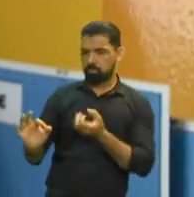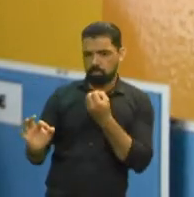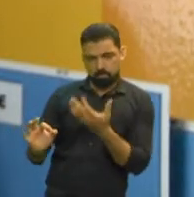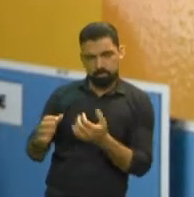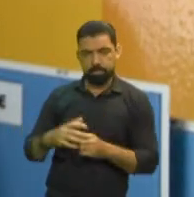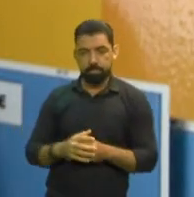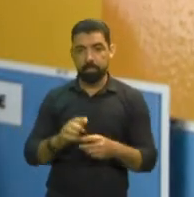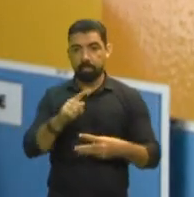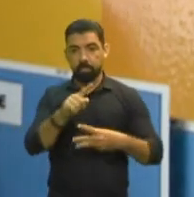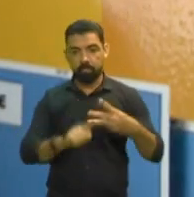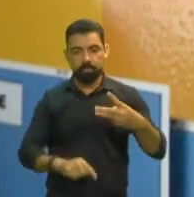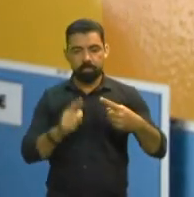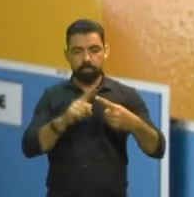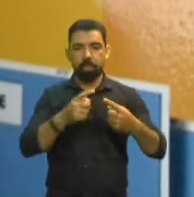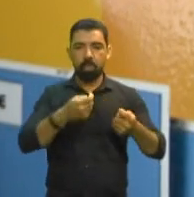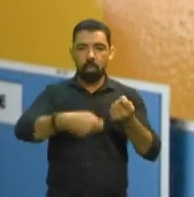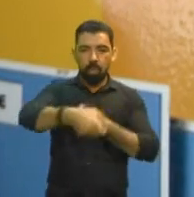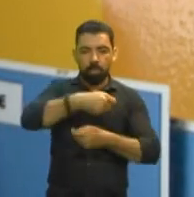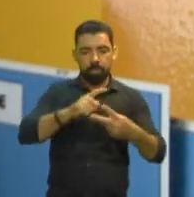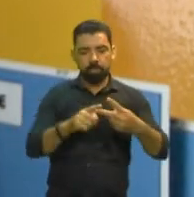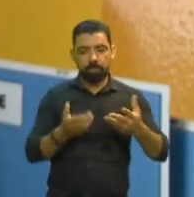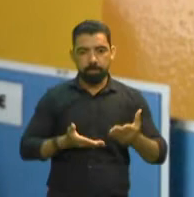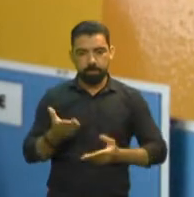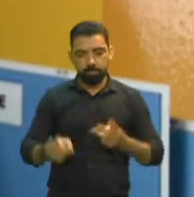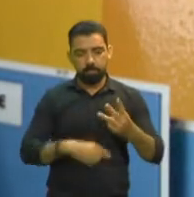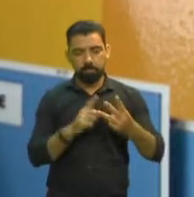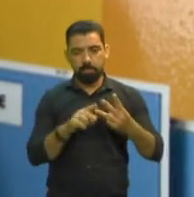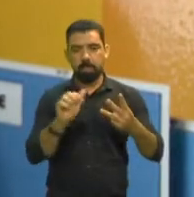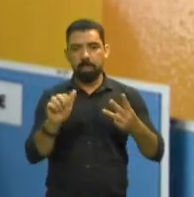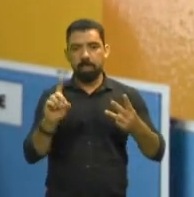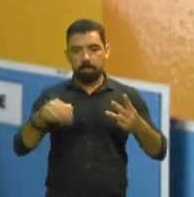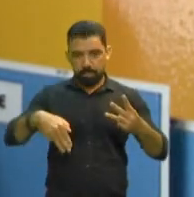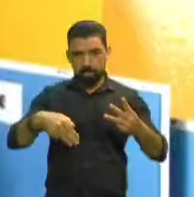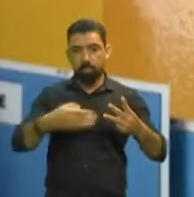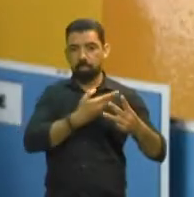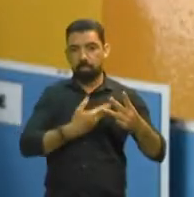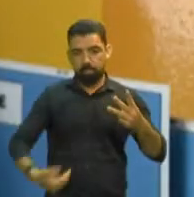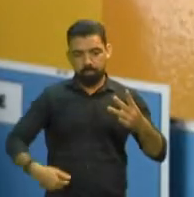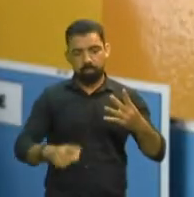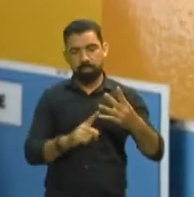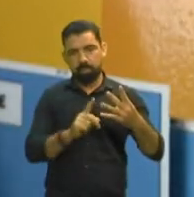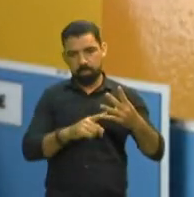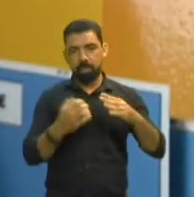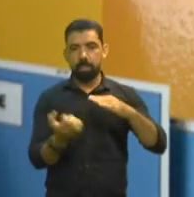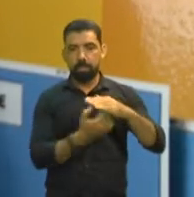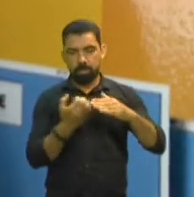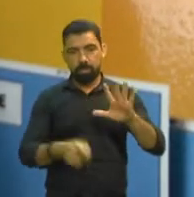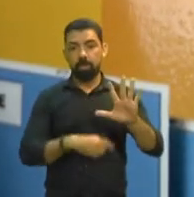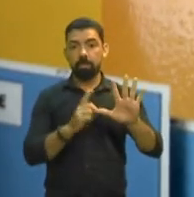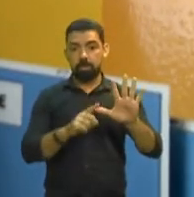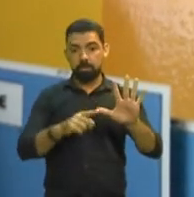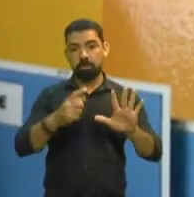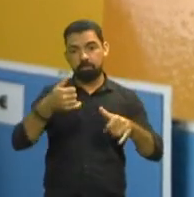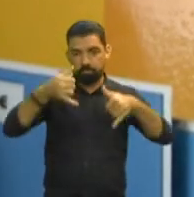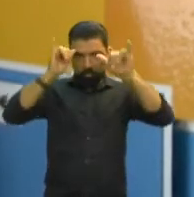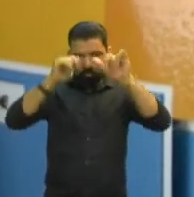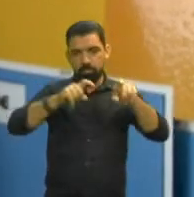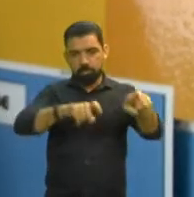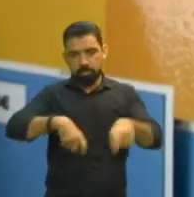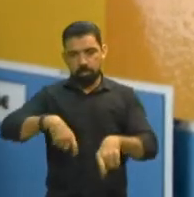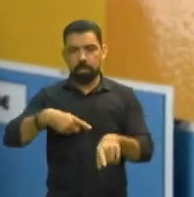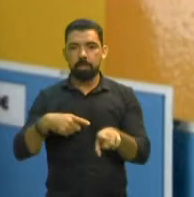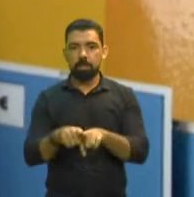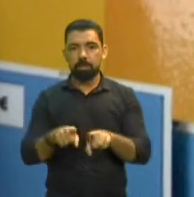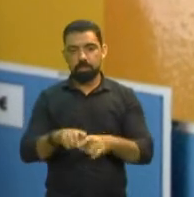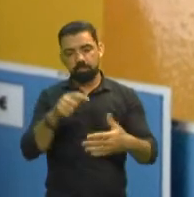setores, comércio, serviços, administração pública, a indústria e a agropecuária, eles